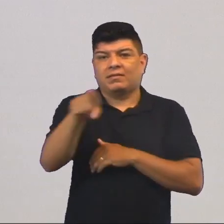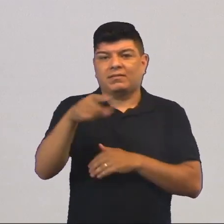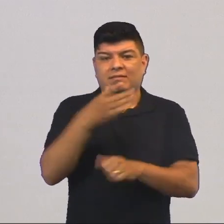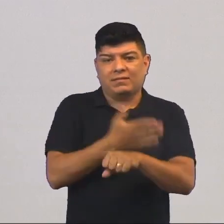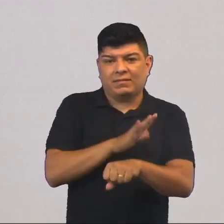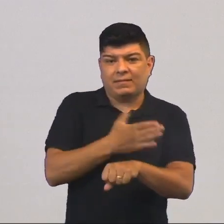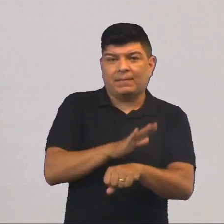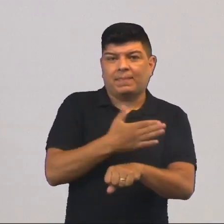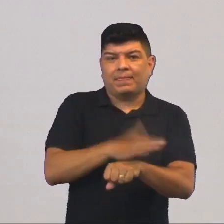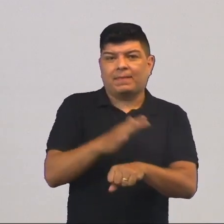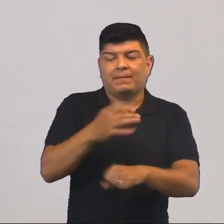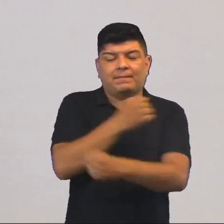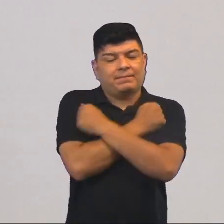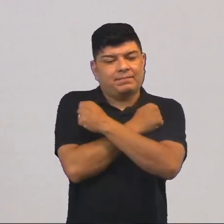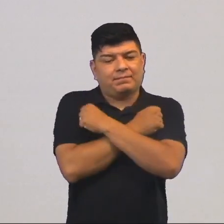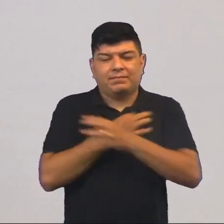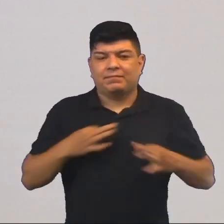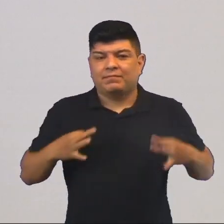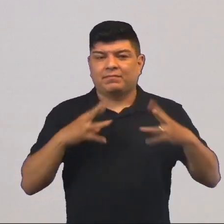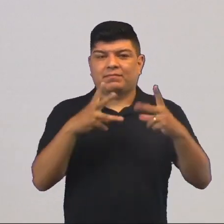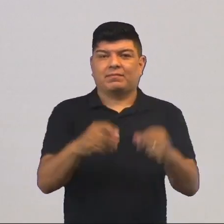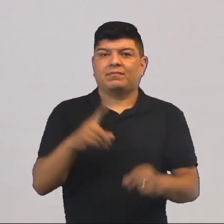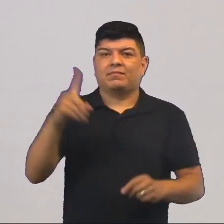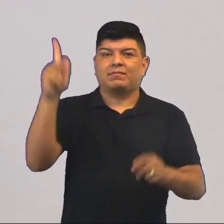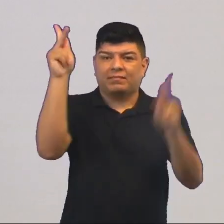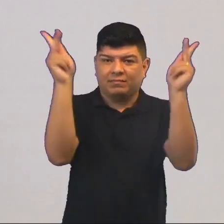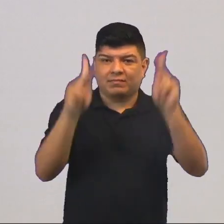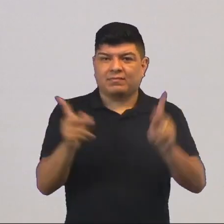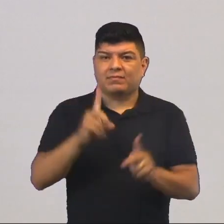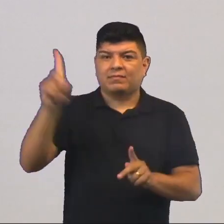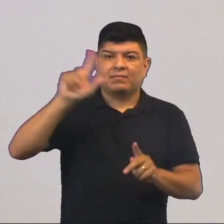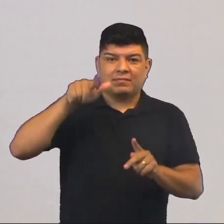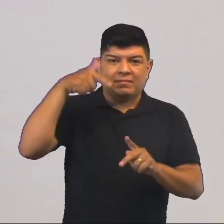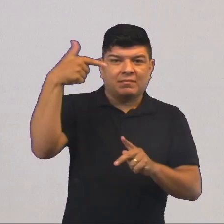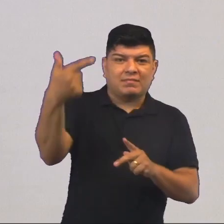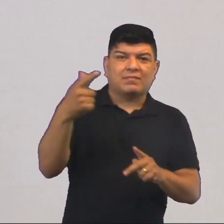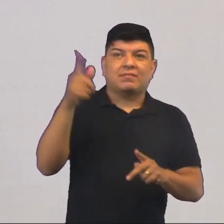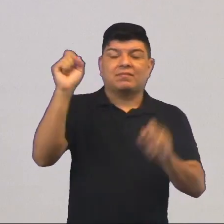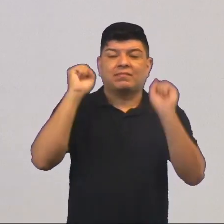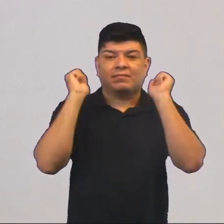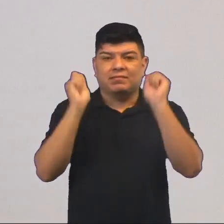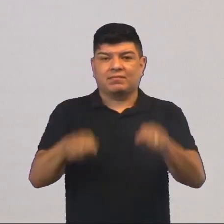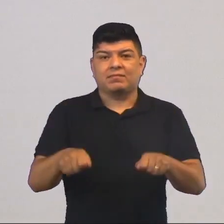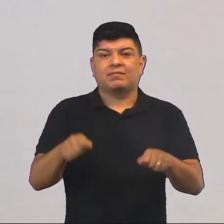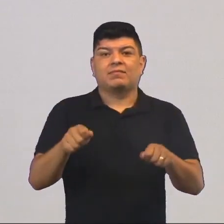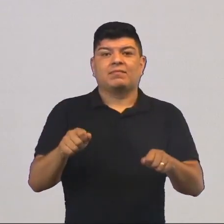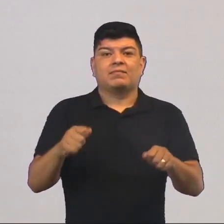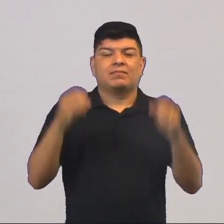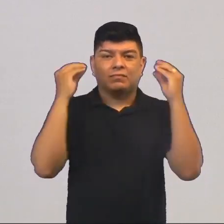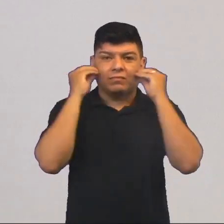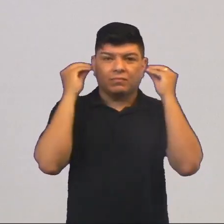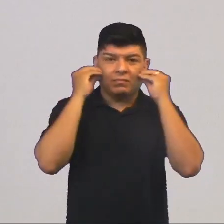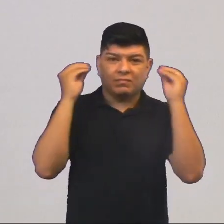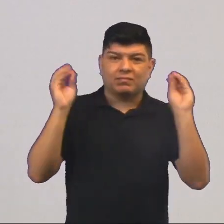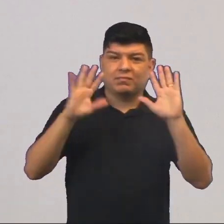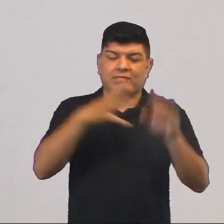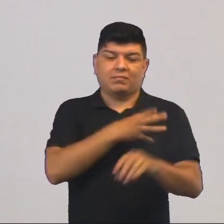estar praticando. Um forte abraço a todos, fica na paz de Deus e até a próxima, se Ele permitir. Um super